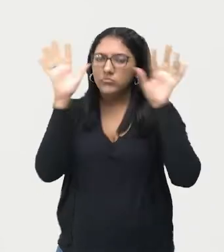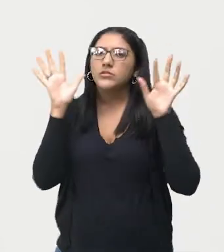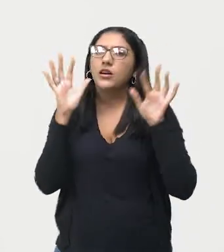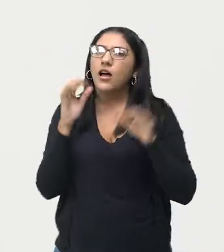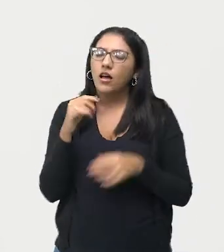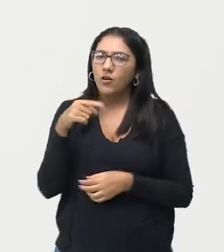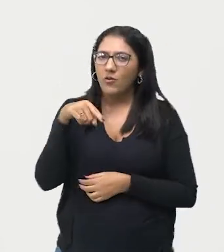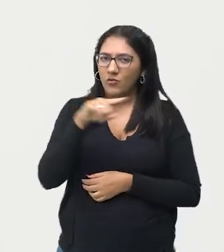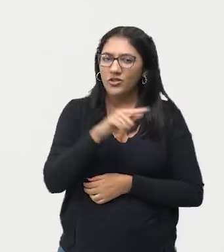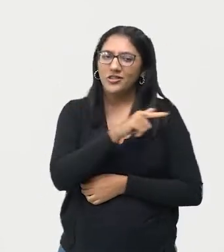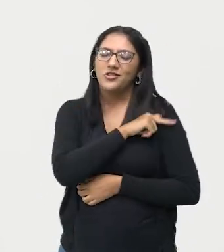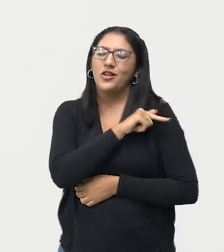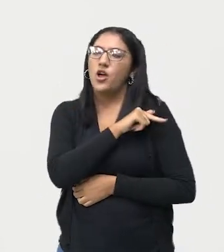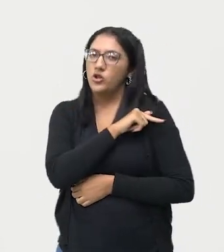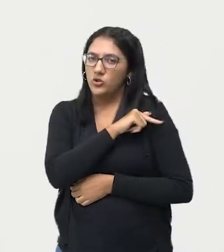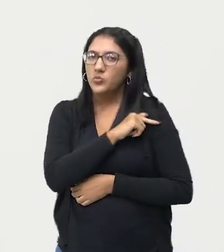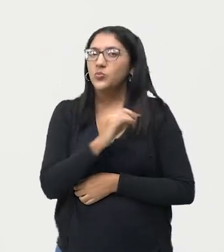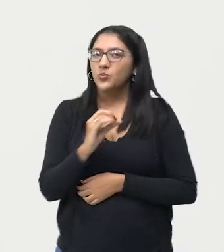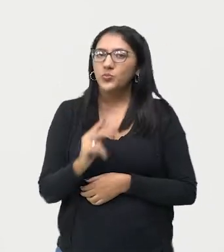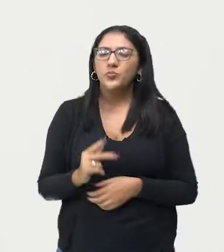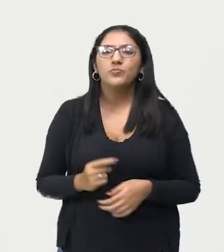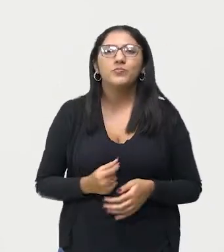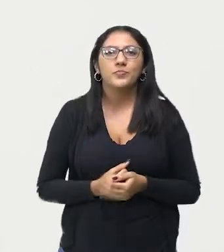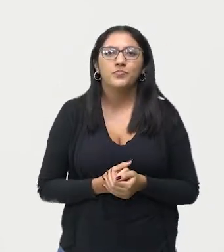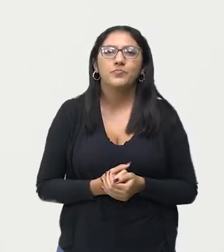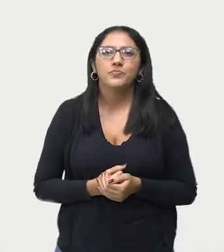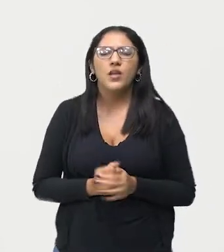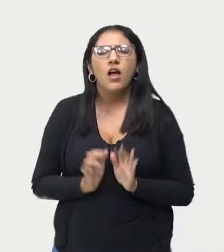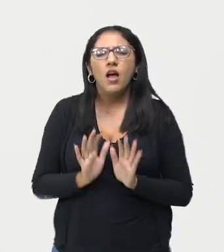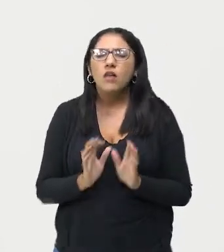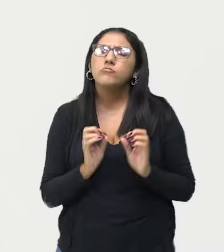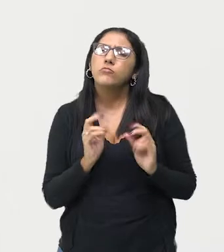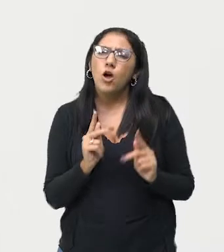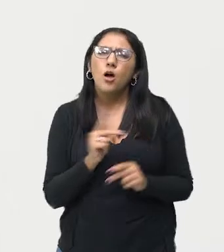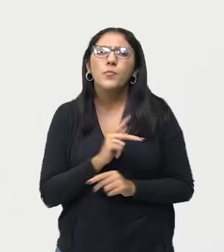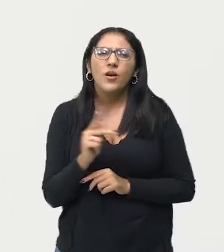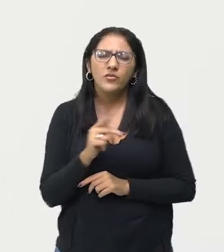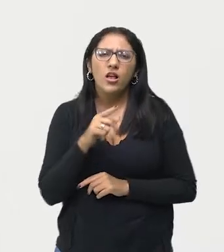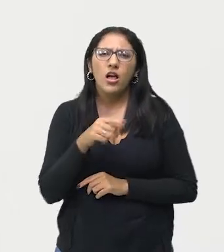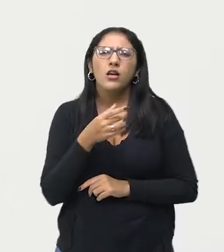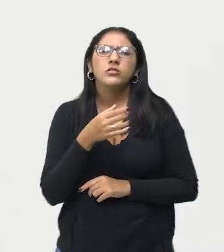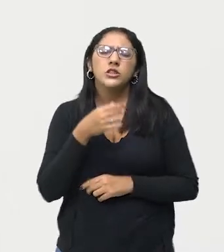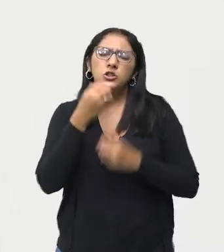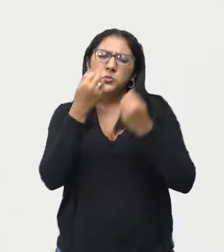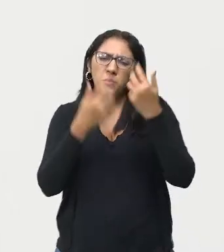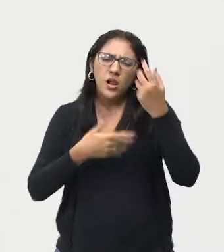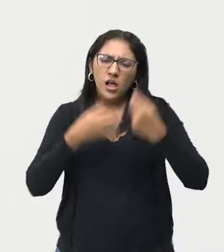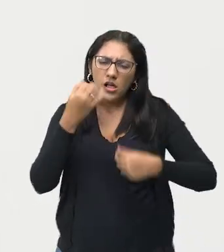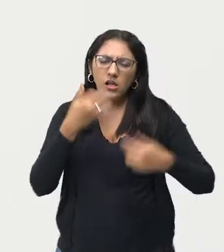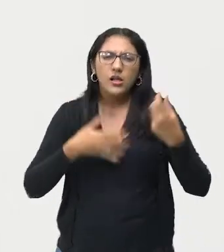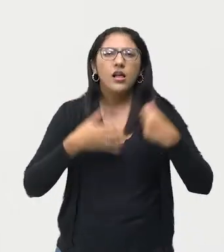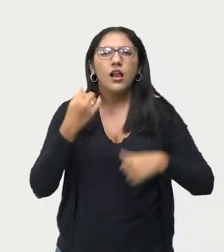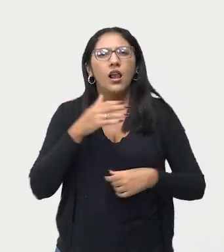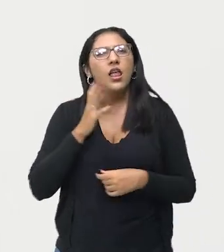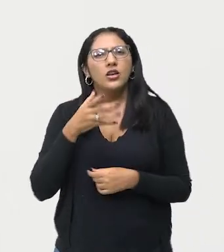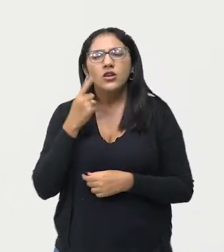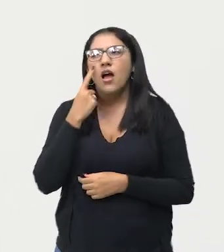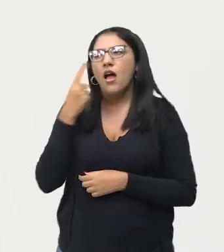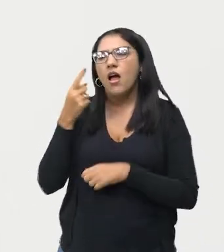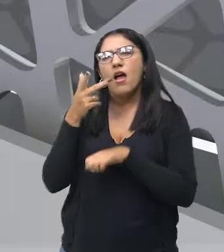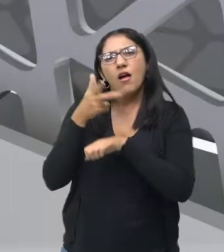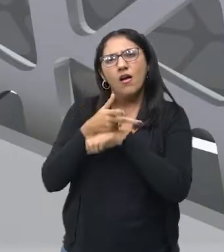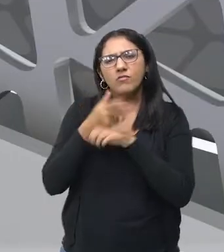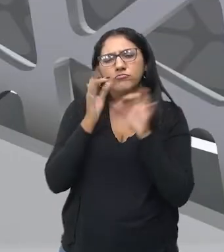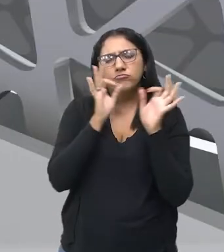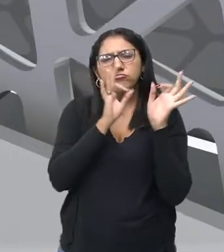aqui na mente do sétimo ano, tá bom, gente? Tá bom, professora? A senhora está falando desde o começo da aula, já ilustrou para nós